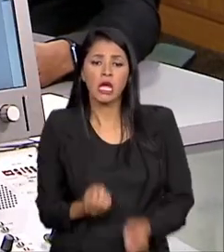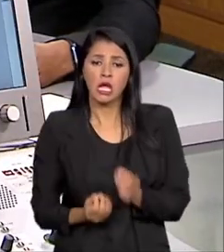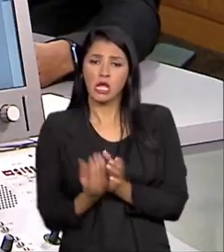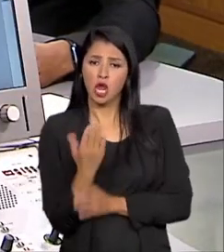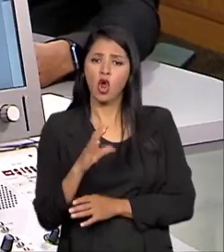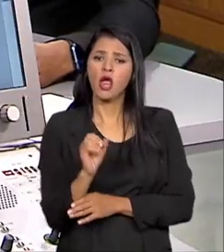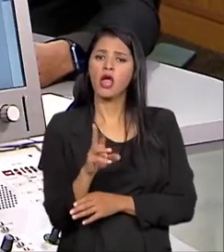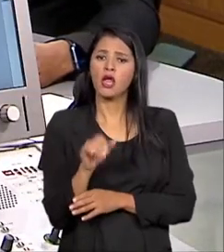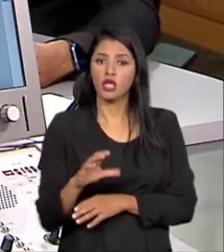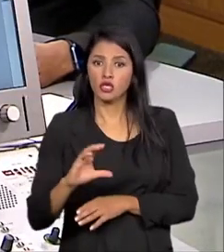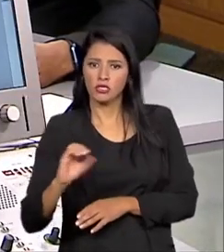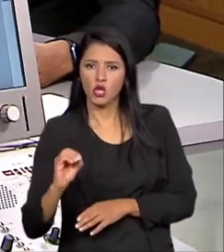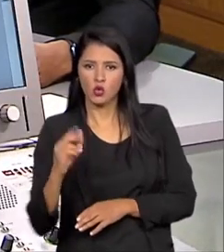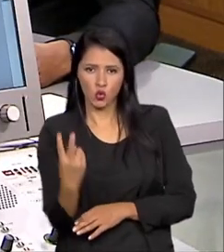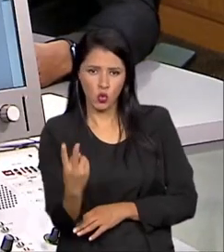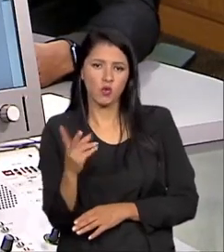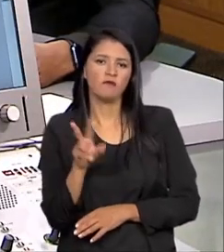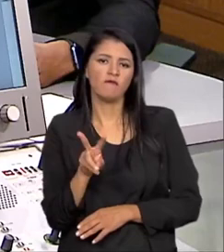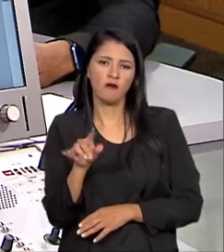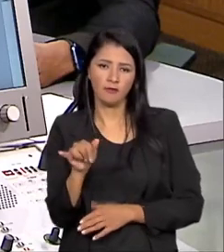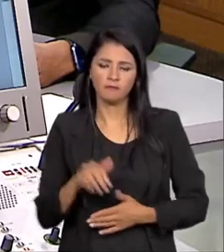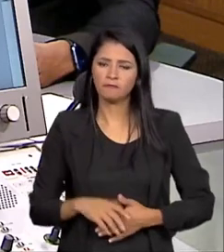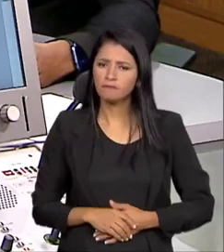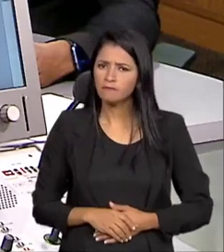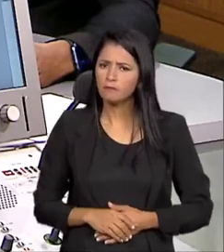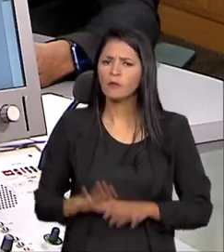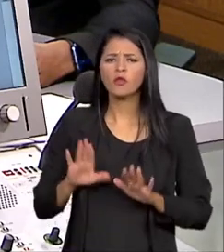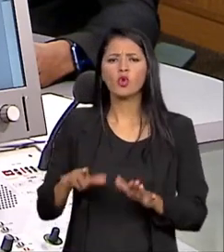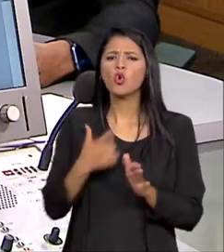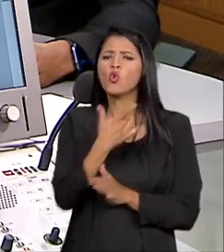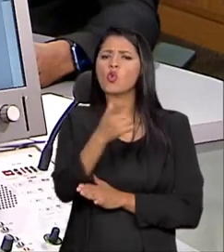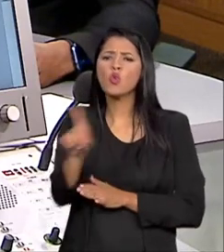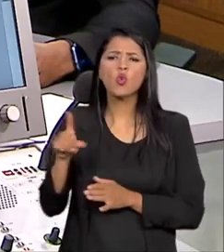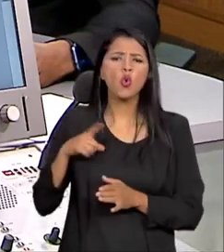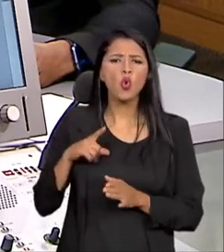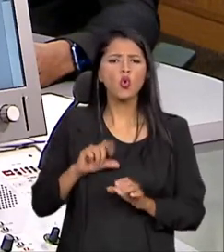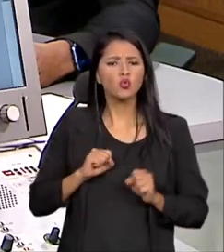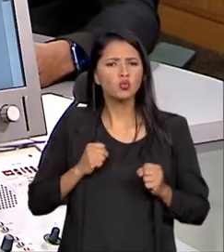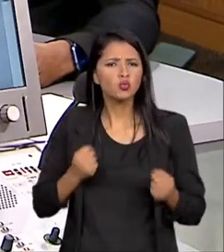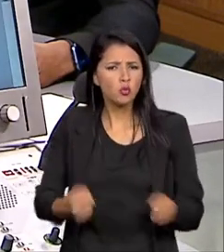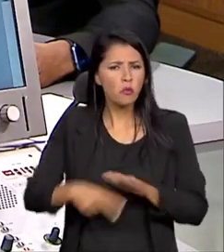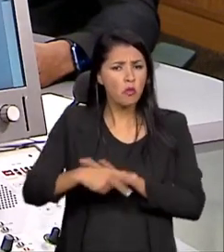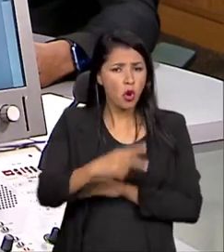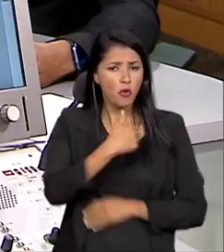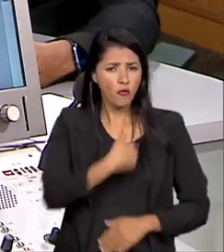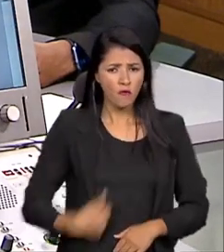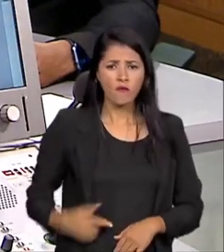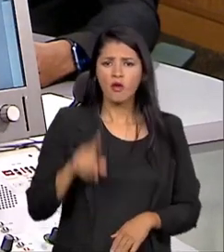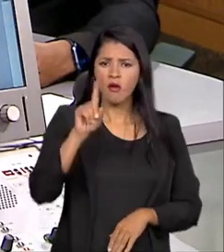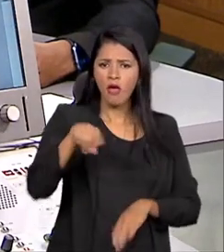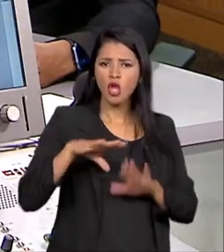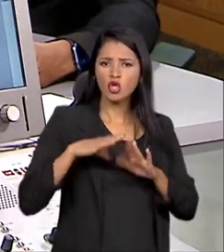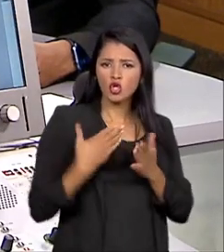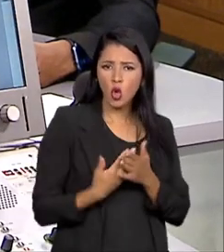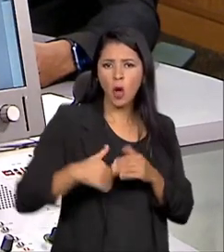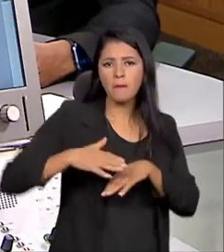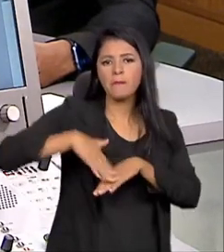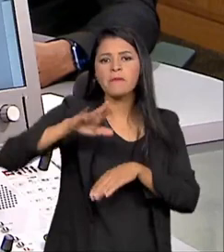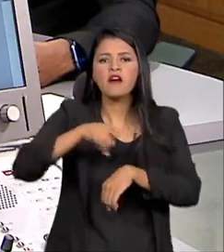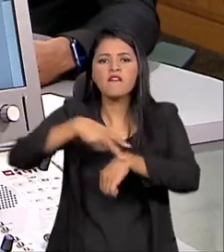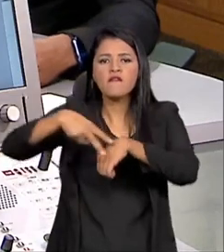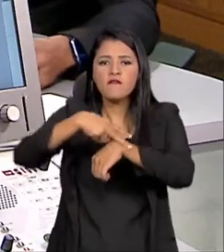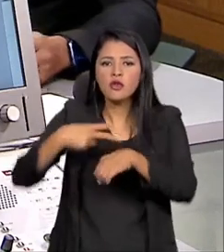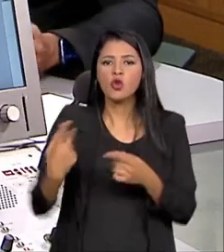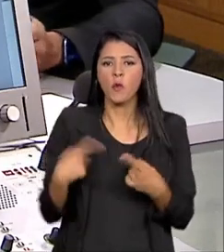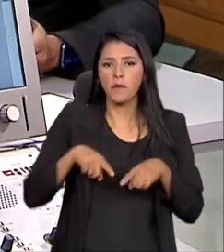carbono de diversas Fontes agora ministra uma outra iniciativa do Governo foi o escolas mais verdes que foi lançado em parceria com o